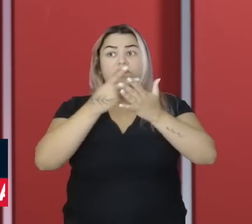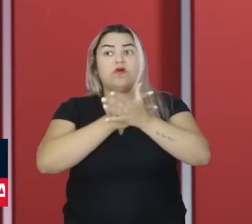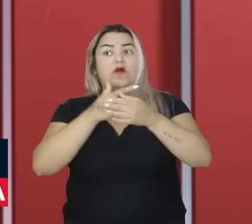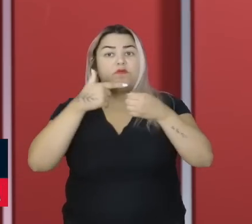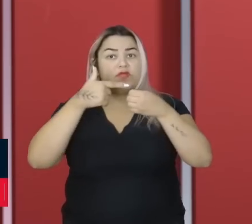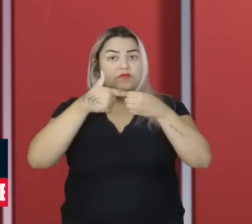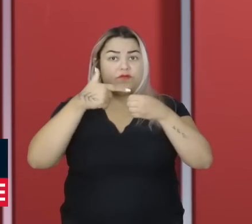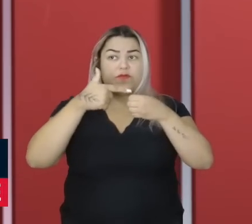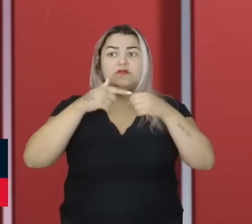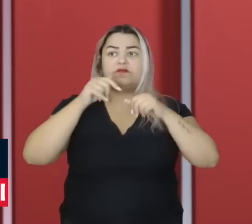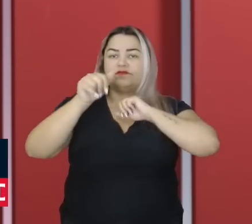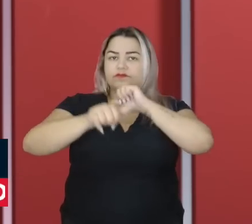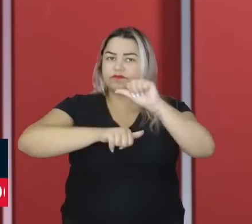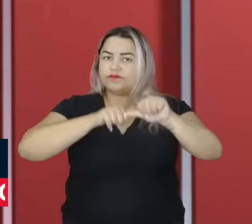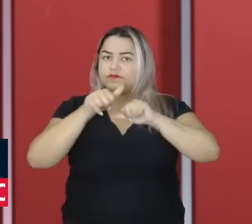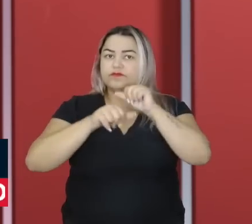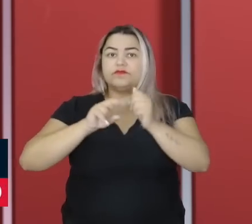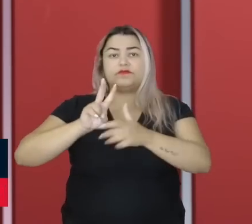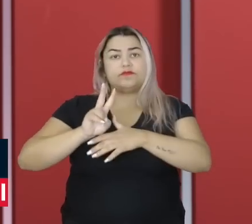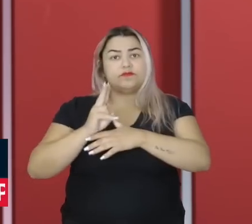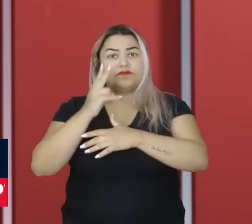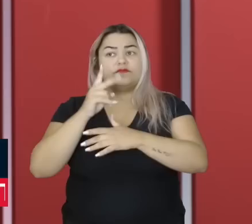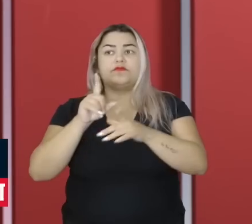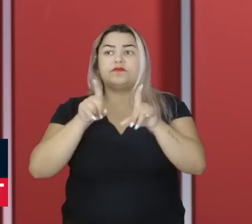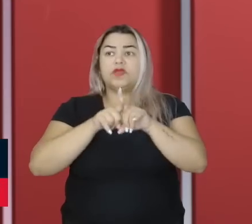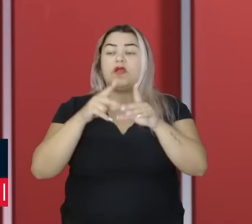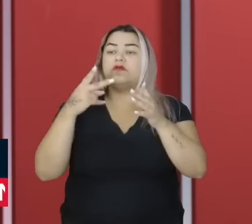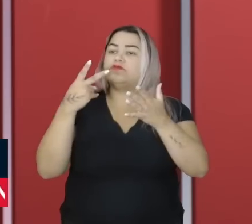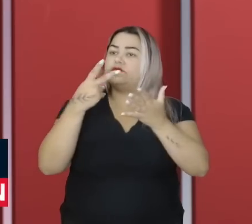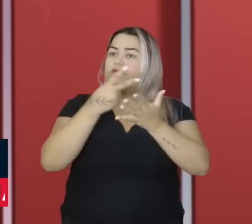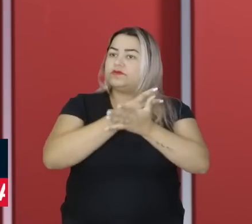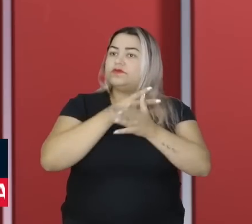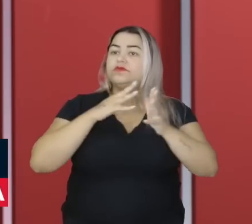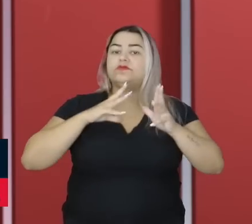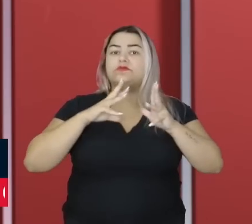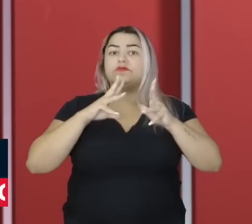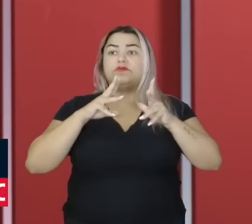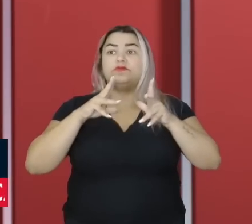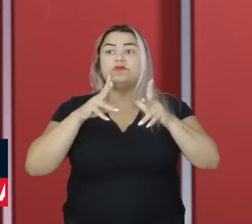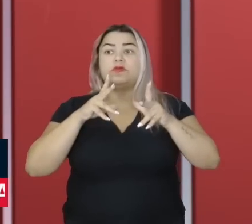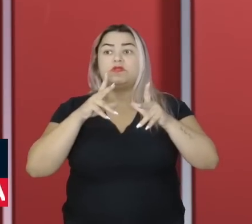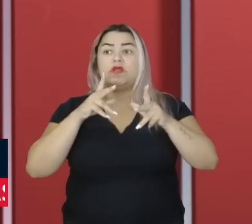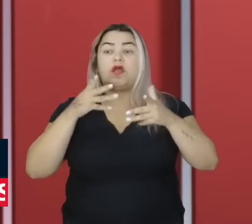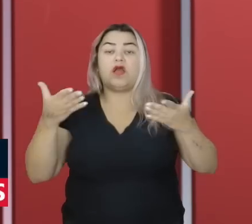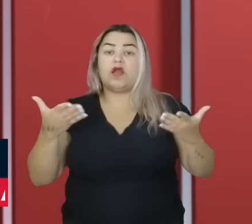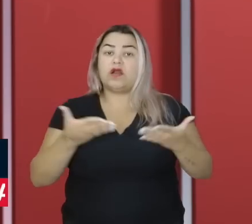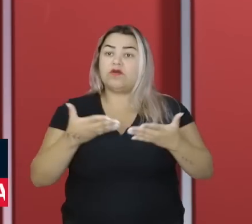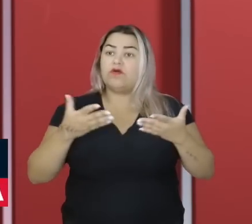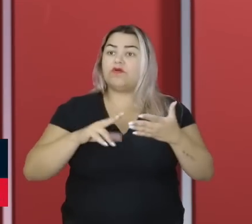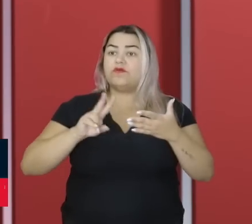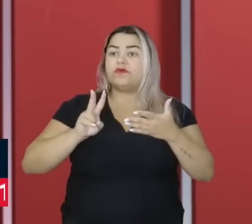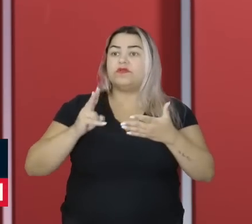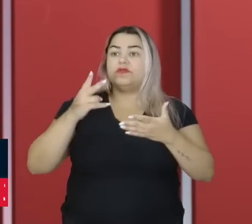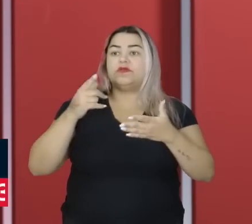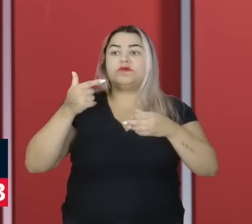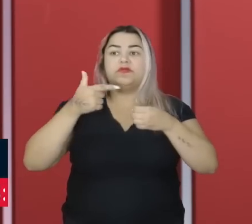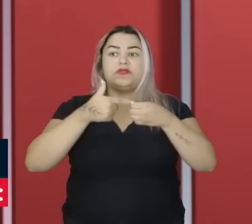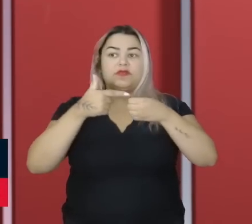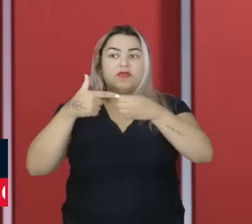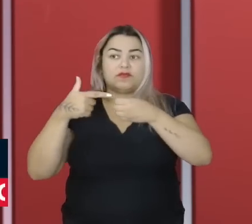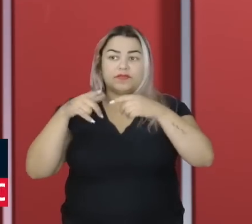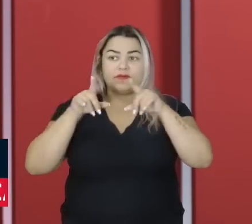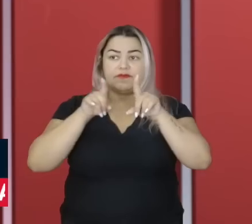Nós mudamos a política de preço da Petrobras. Deixou de ser dolarizada. Agora, o custo da